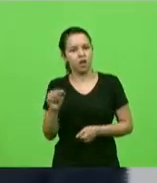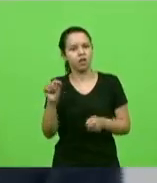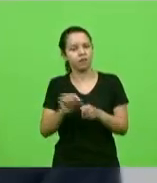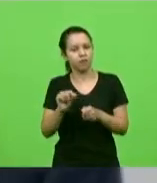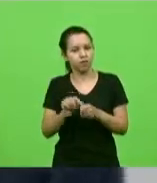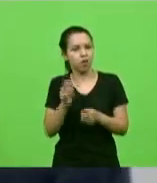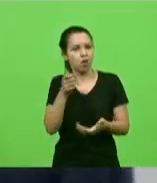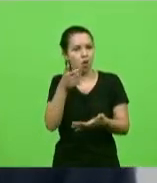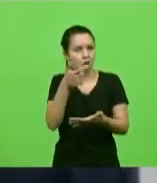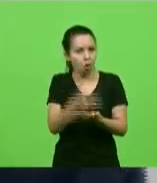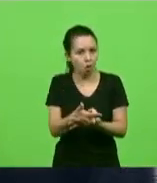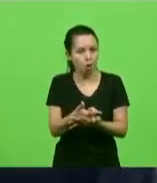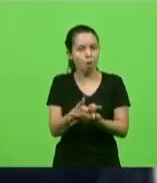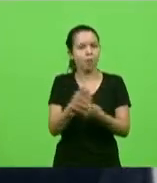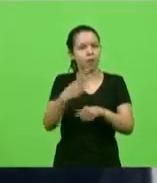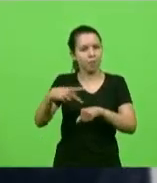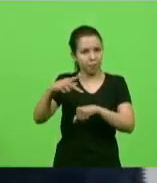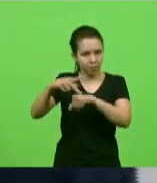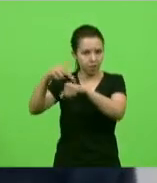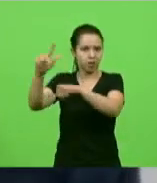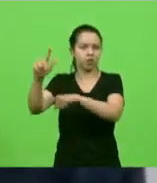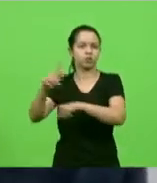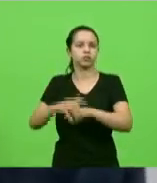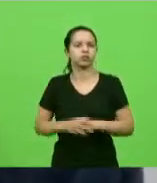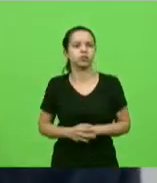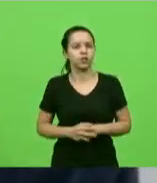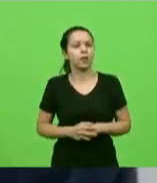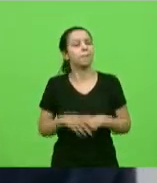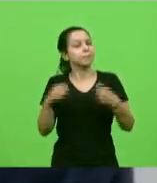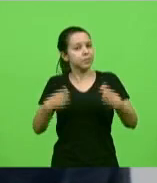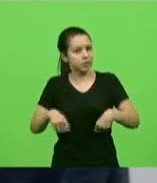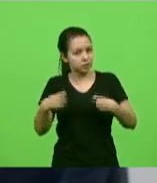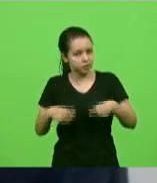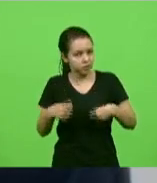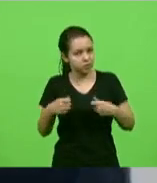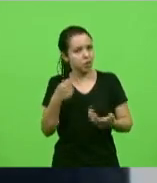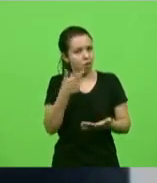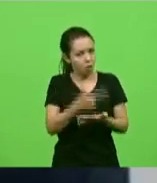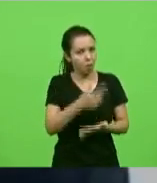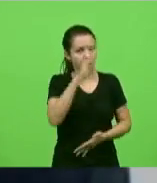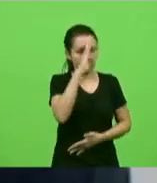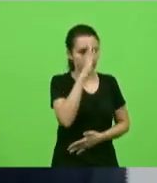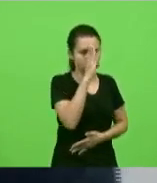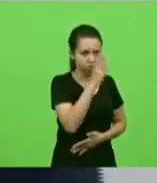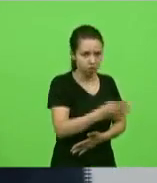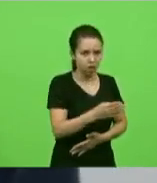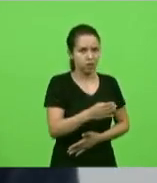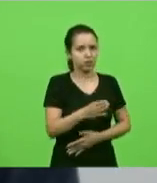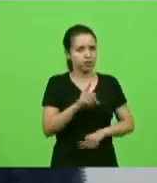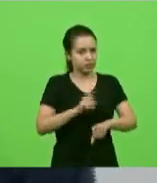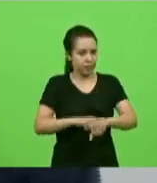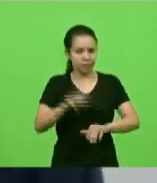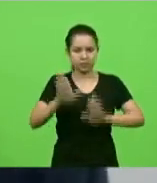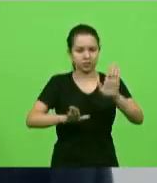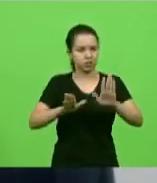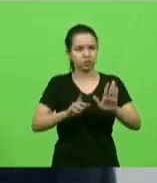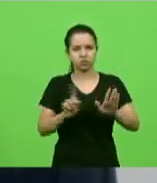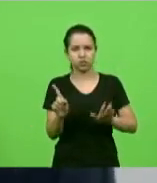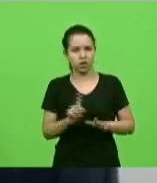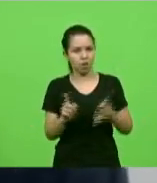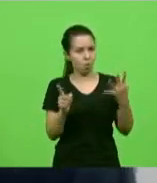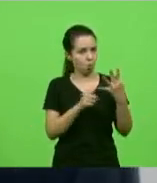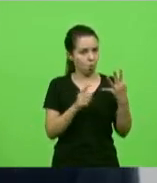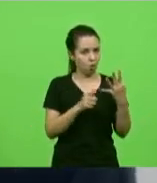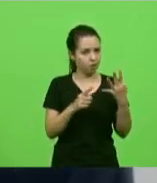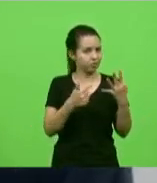uma compra internacional. Três, necessidade de aquisição direta e sem tempo para licitações. Quatro,